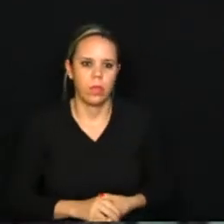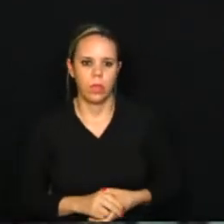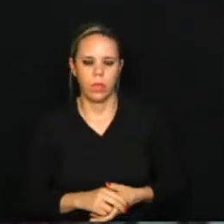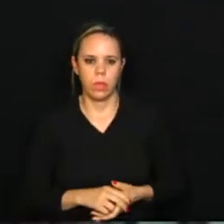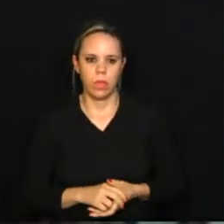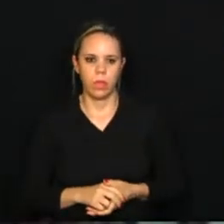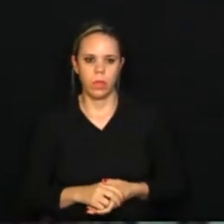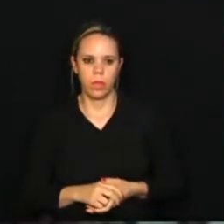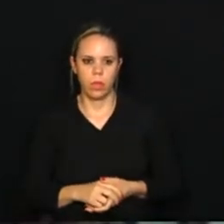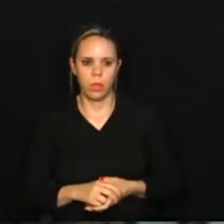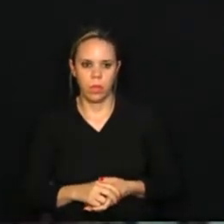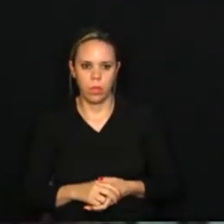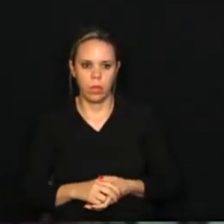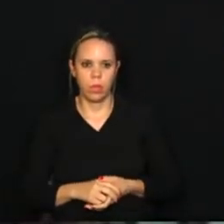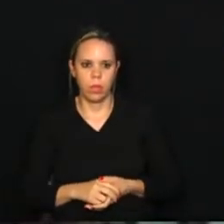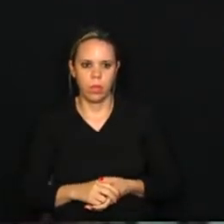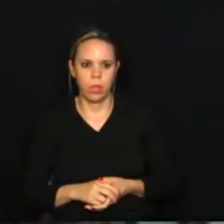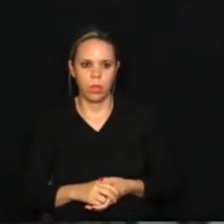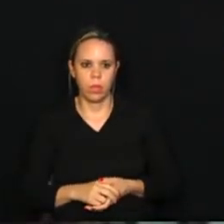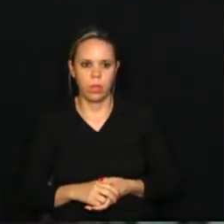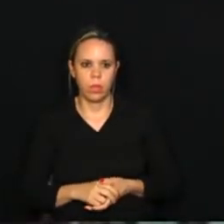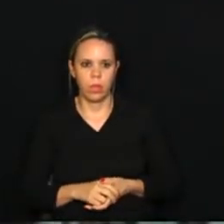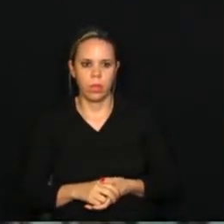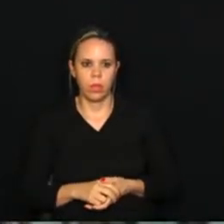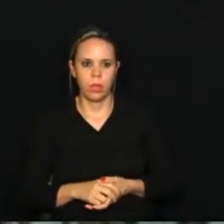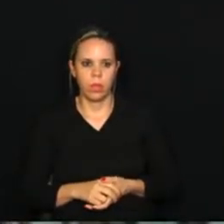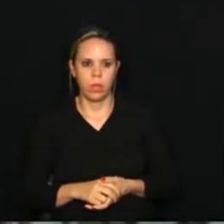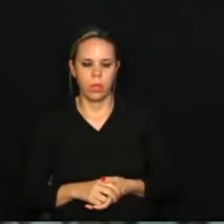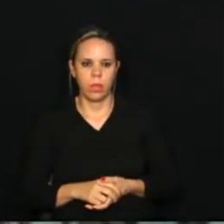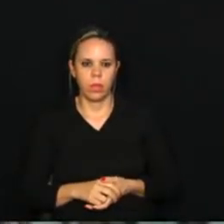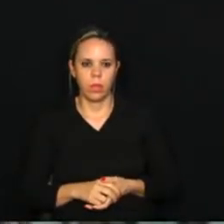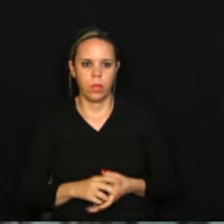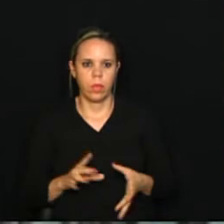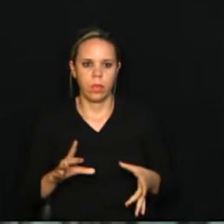Um terceiro aspecto é a ampliação